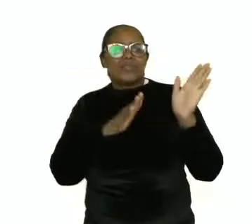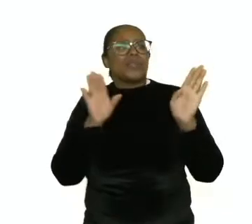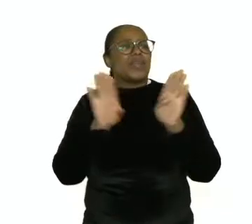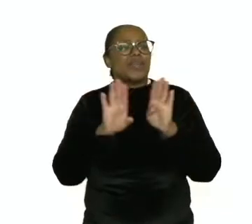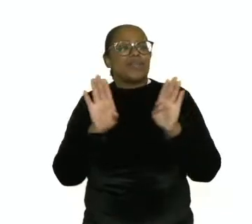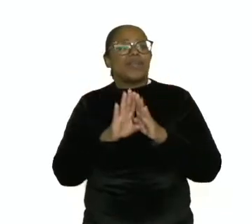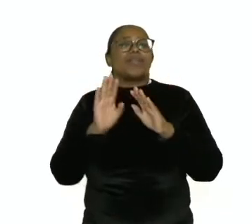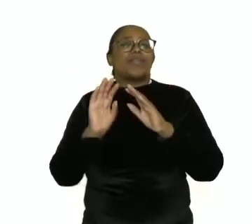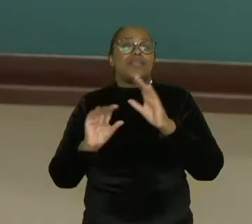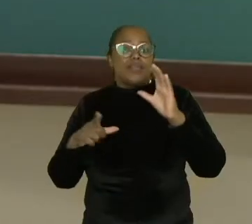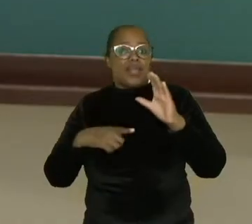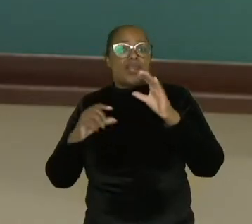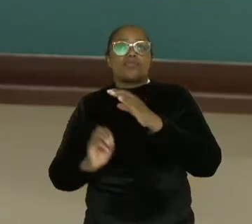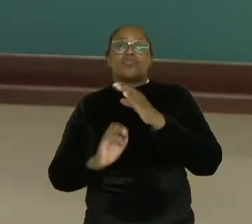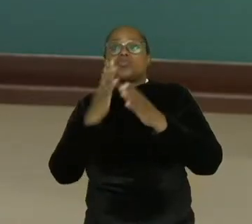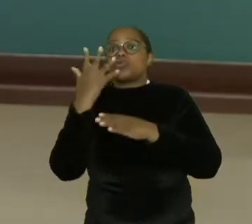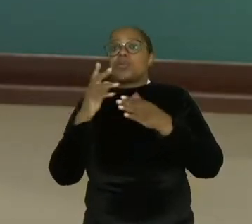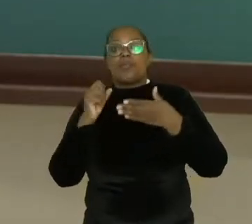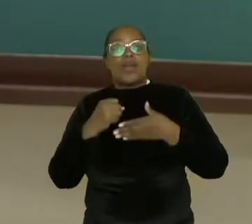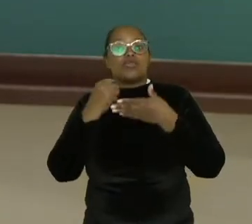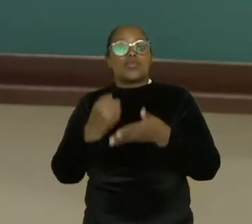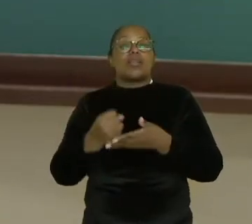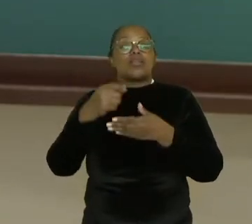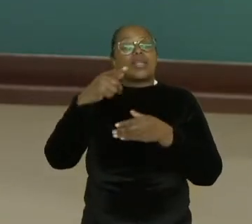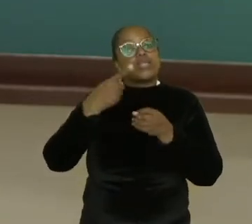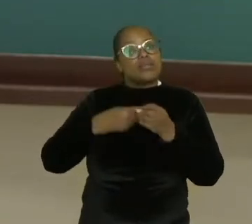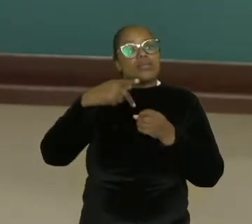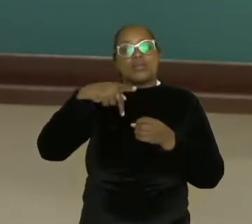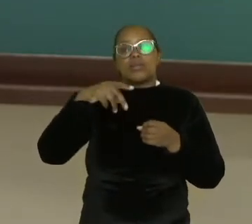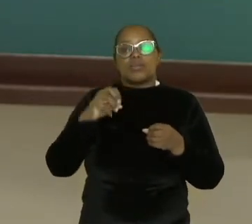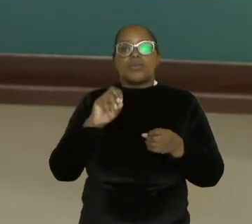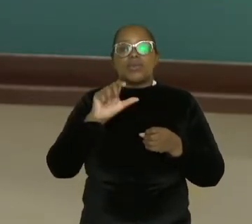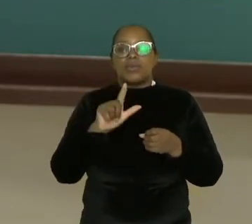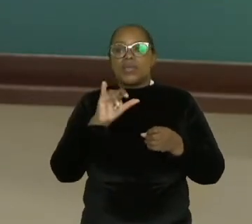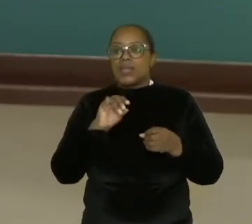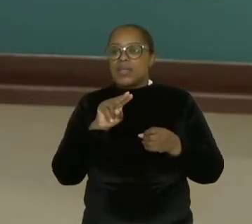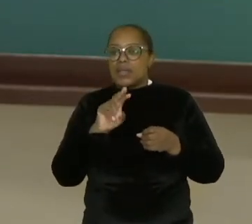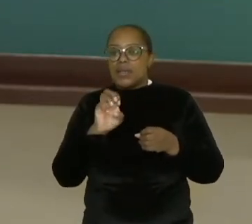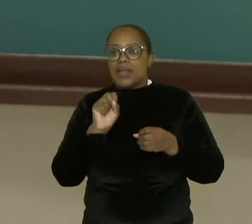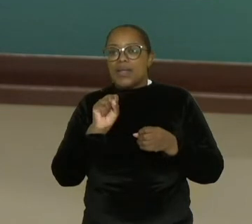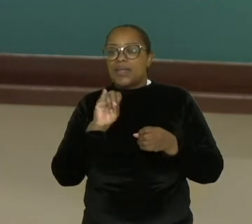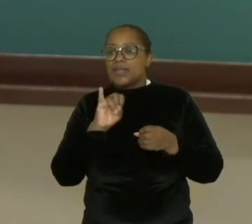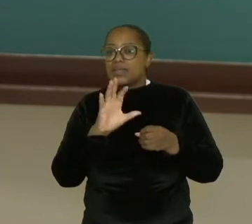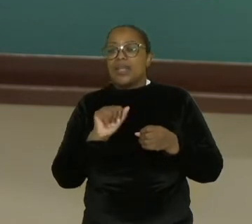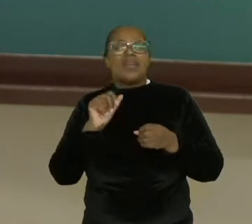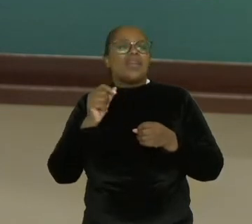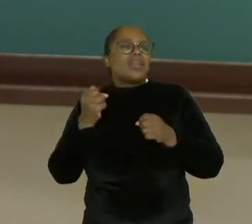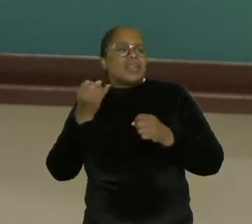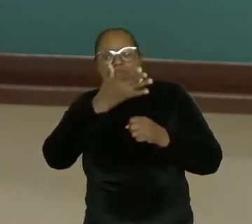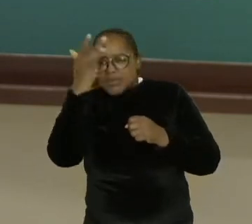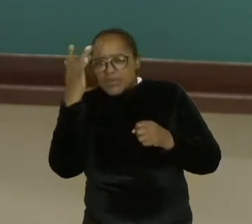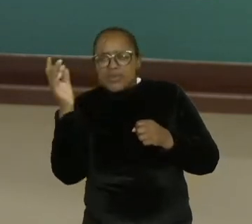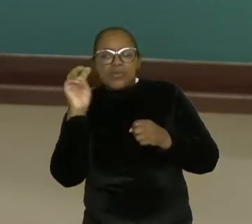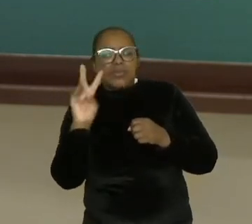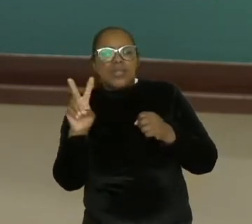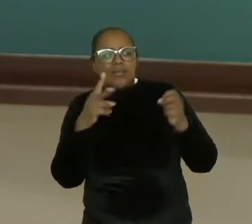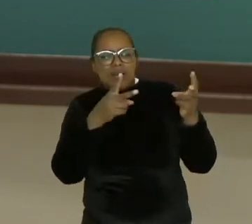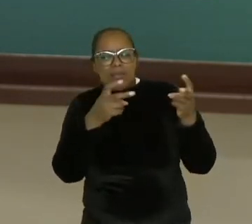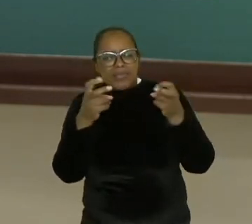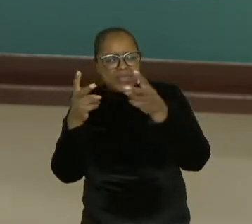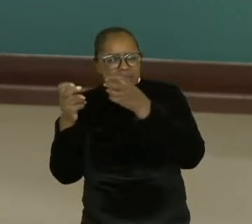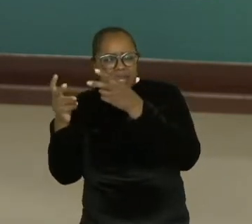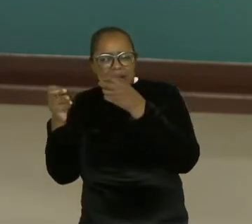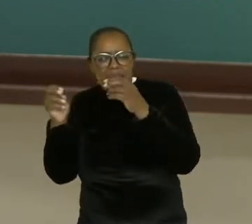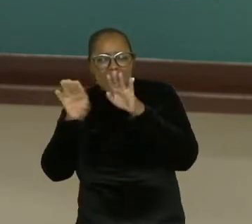na Polinésia para a sobrevivência deles ali, e as pessoas começaram a ver que aquelas pranchas de madeira